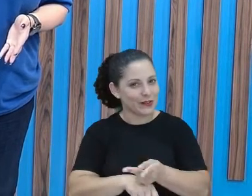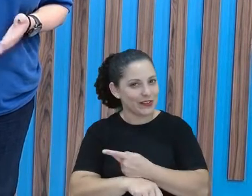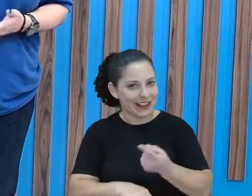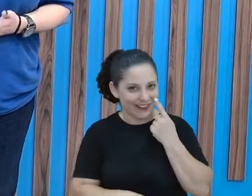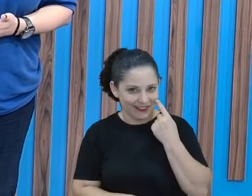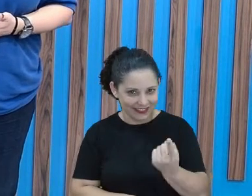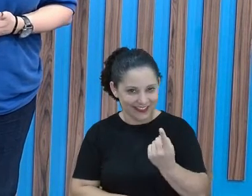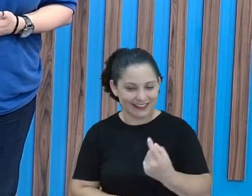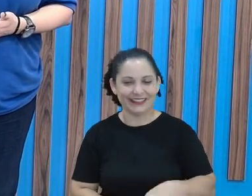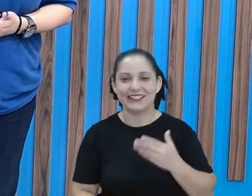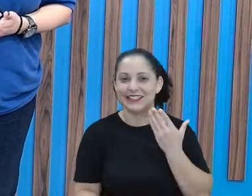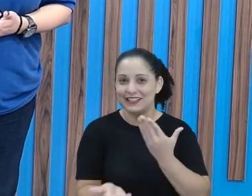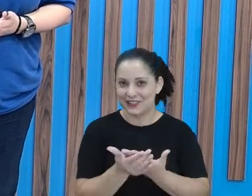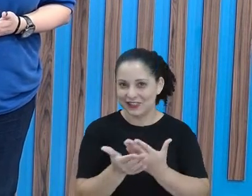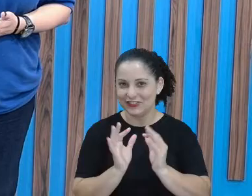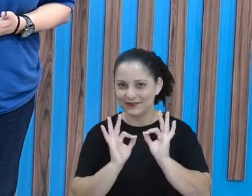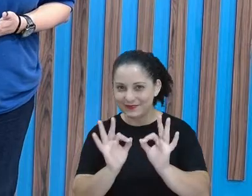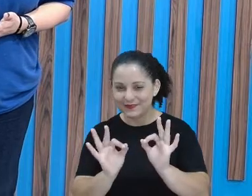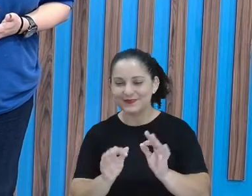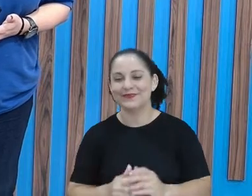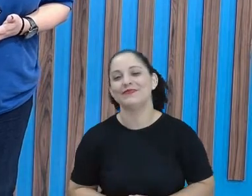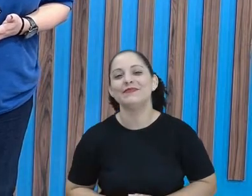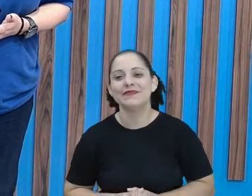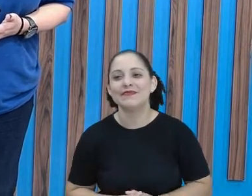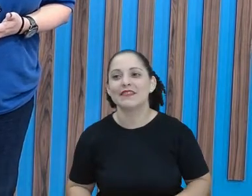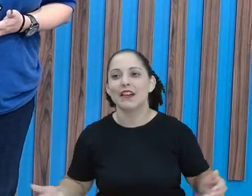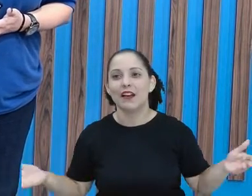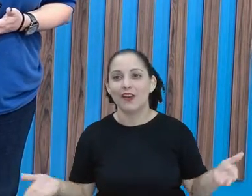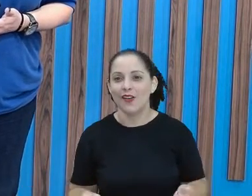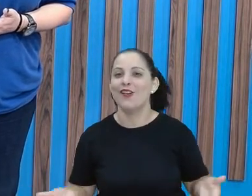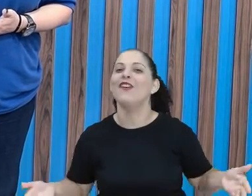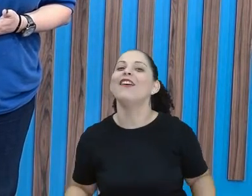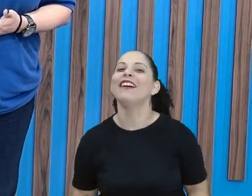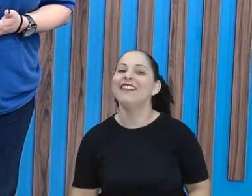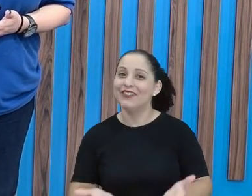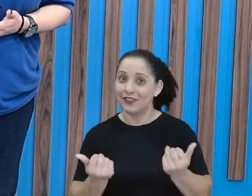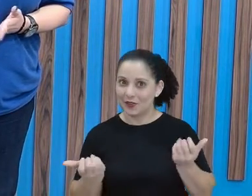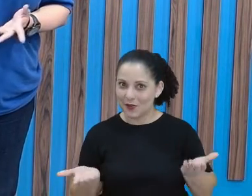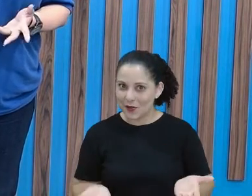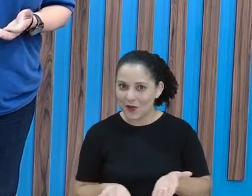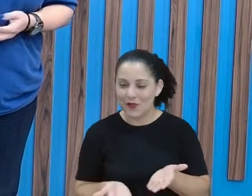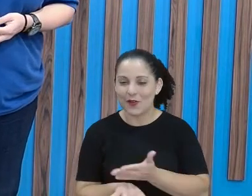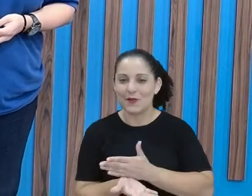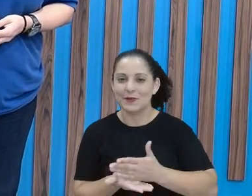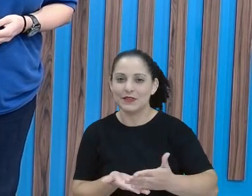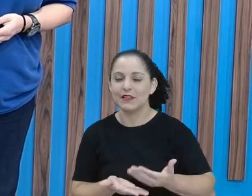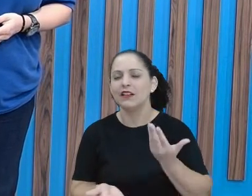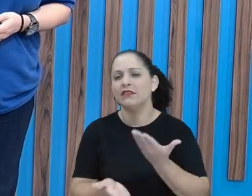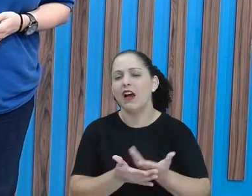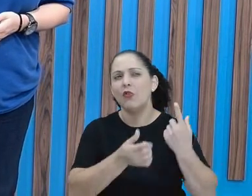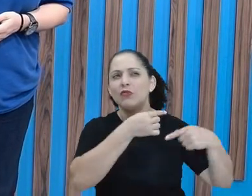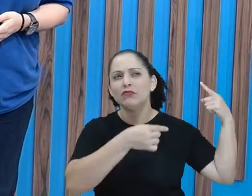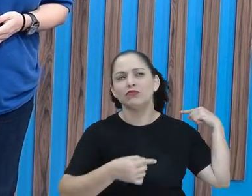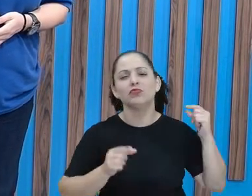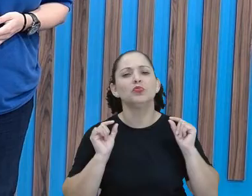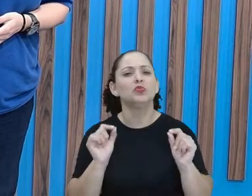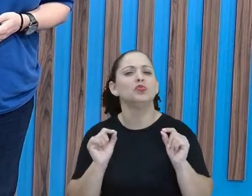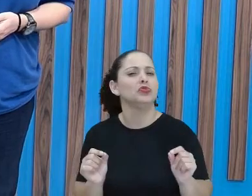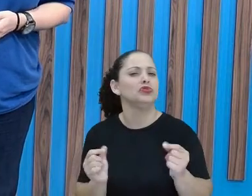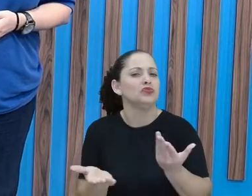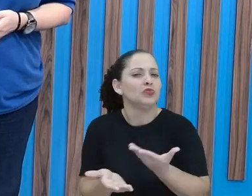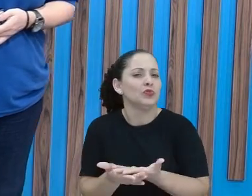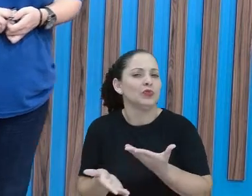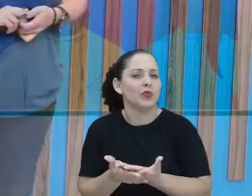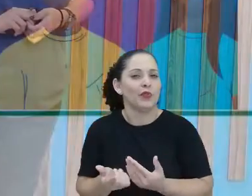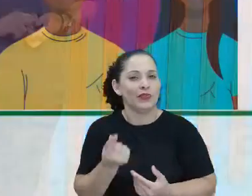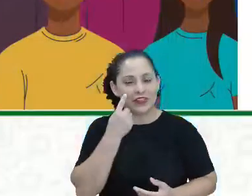olhada, confere as nossas aulas, tá certo? E aí, agora sim, o que foi que a gente viu na última aula? Vocês lembram? Joga